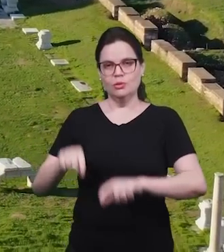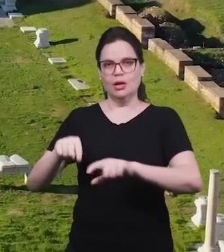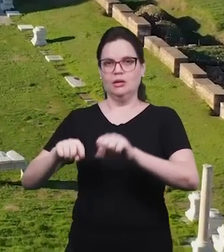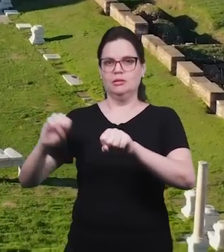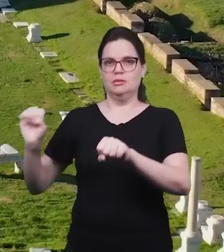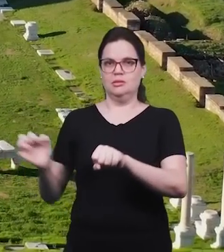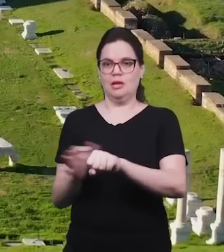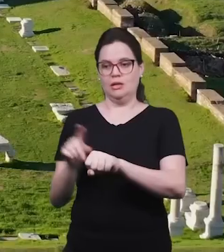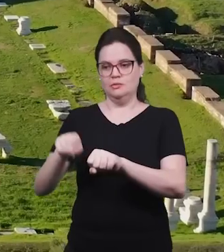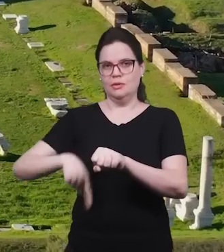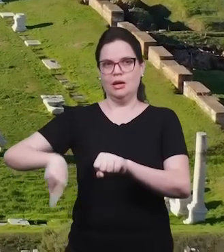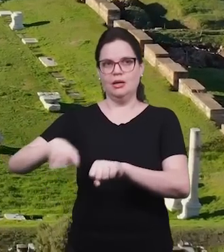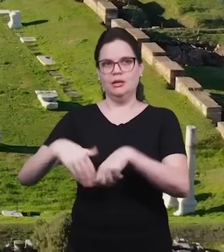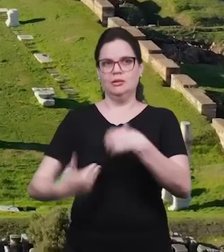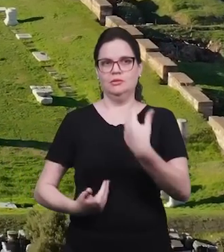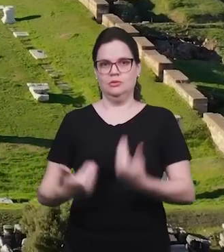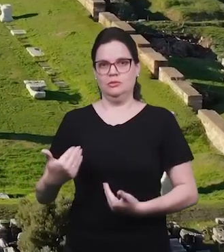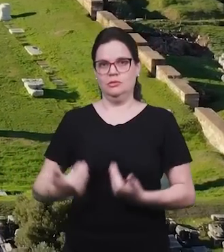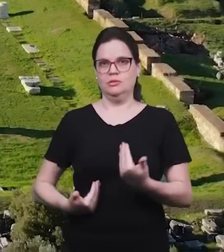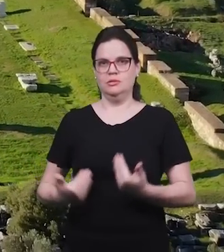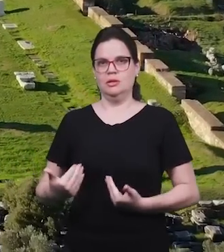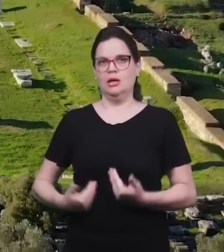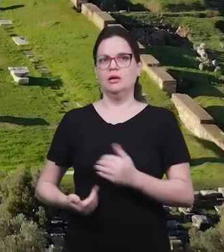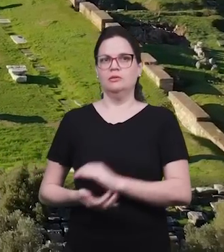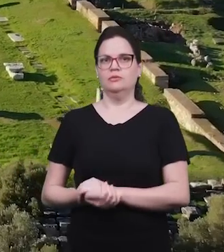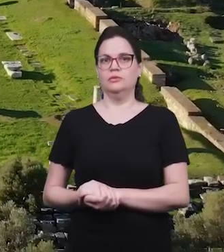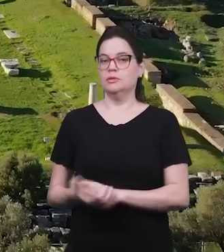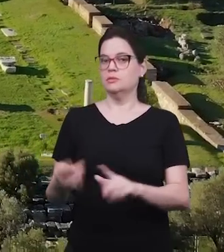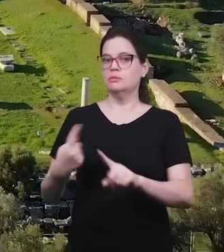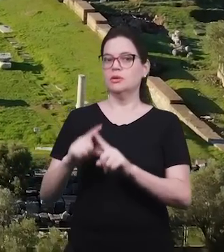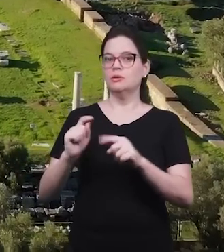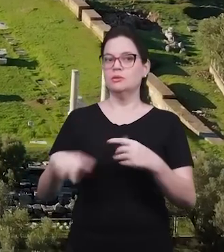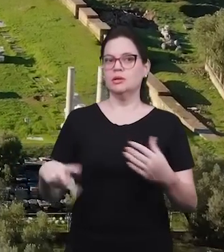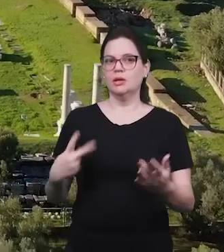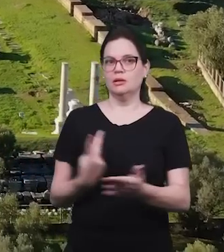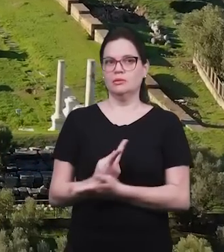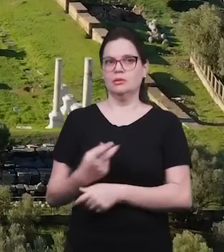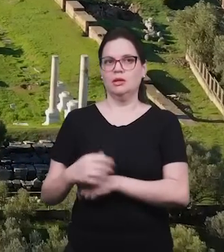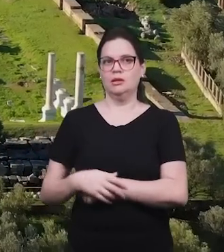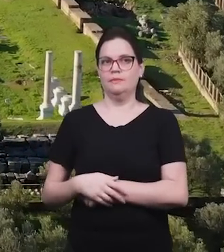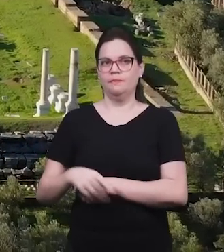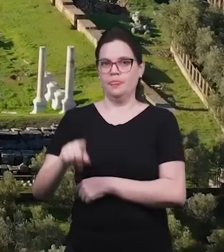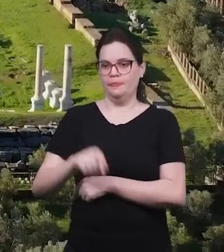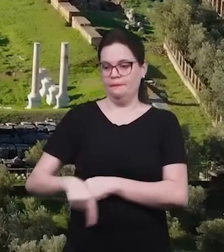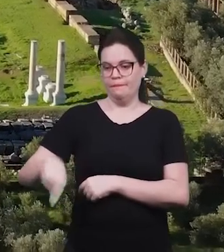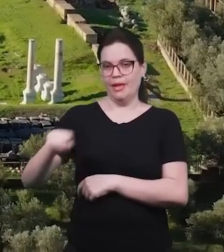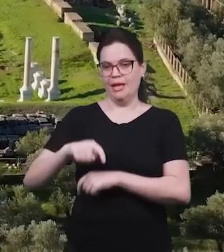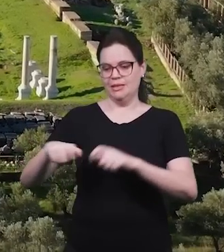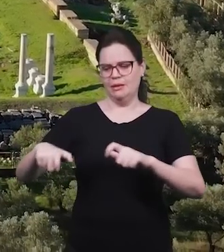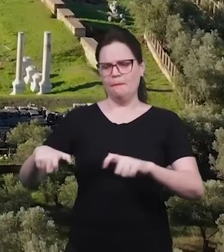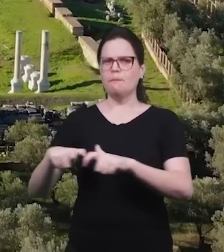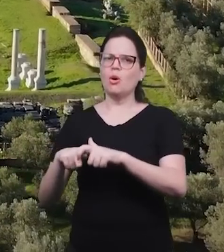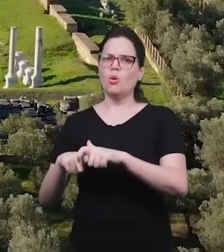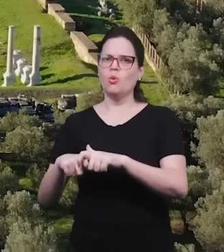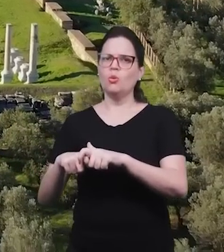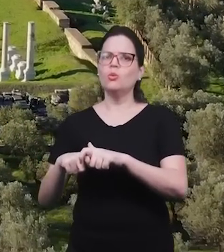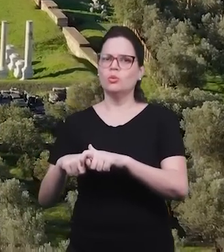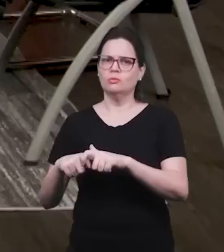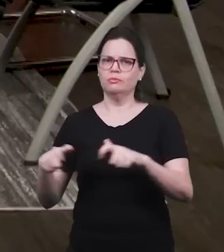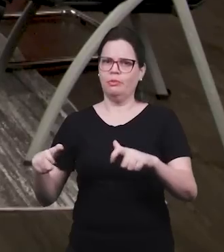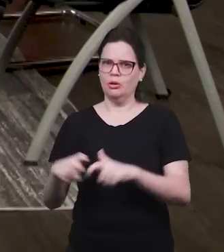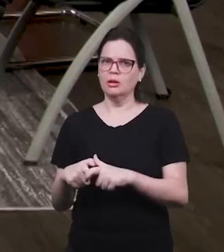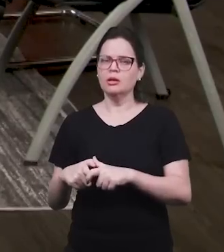a igreja, ou seja, os restantes, os remanescentes que estavam para se acabar.